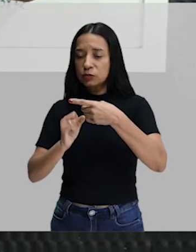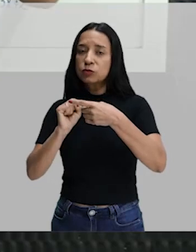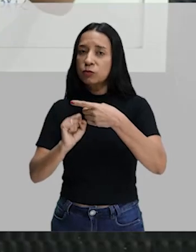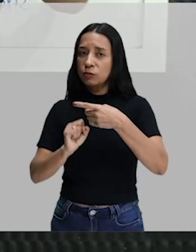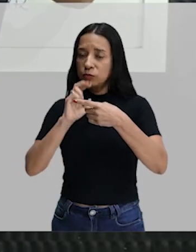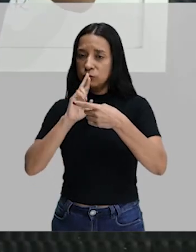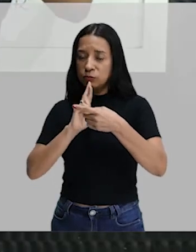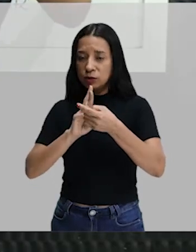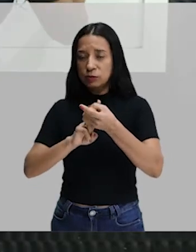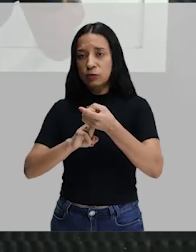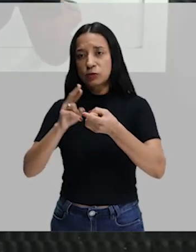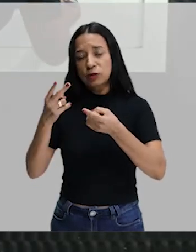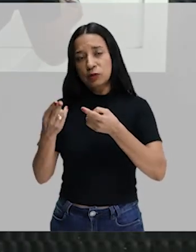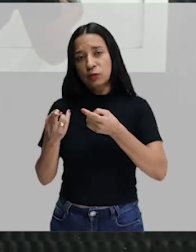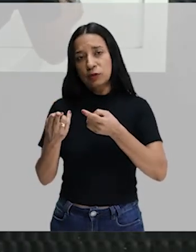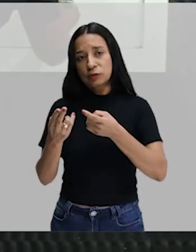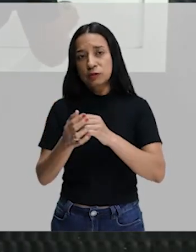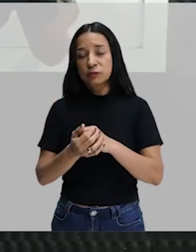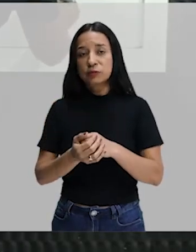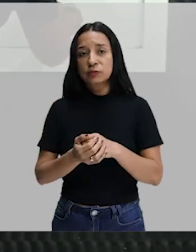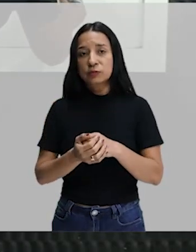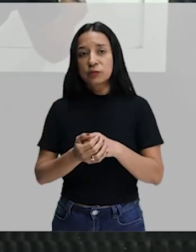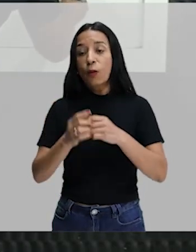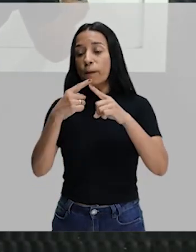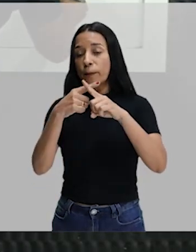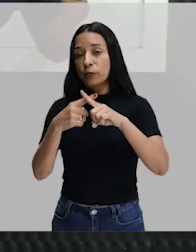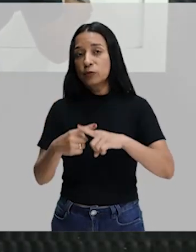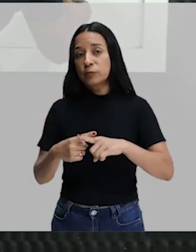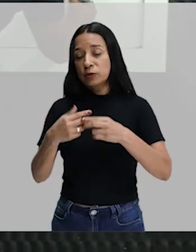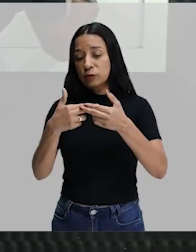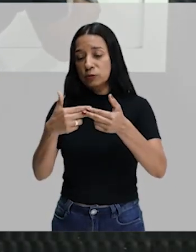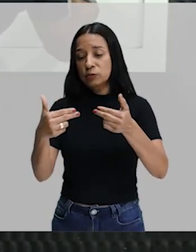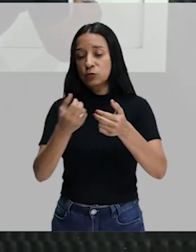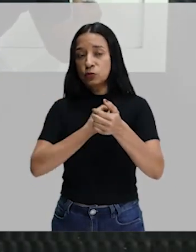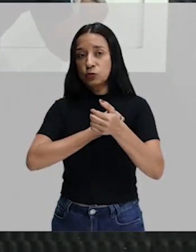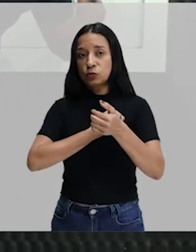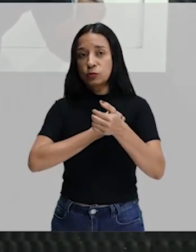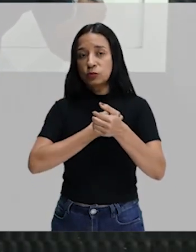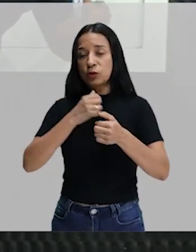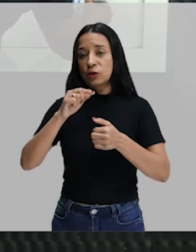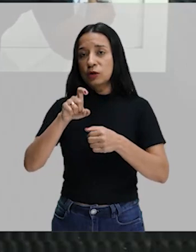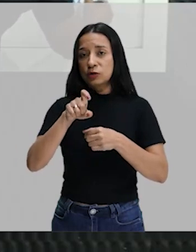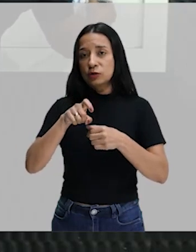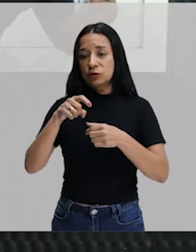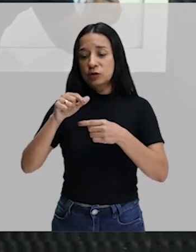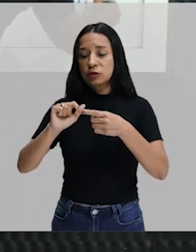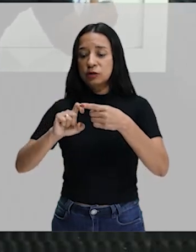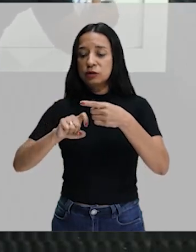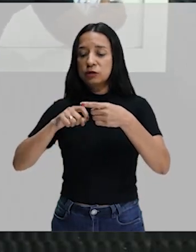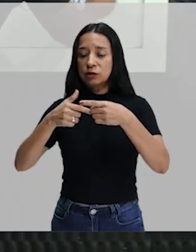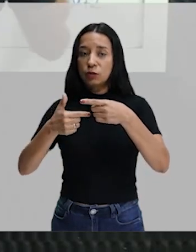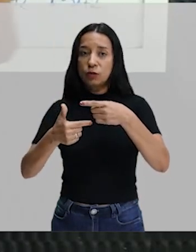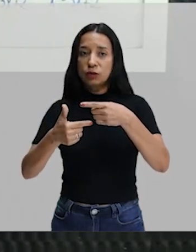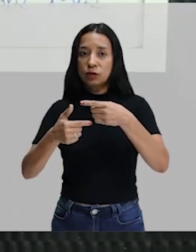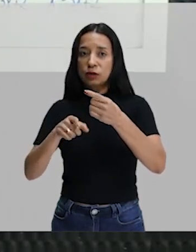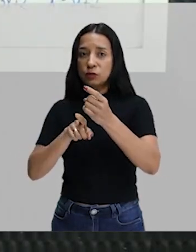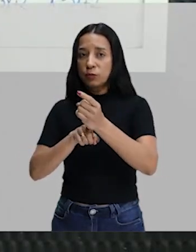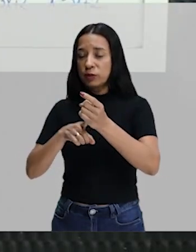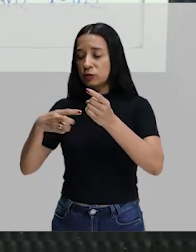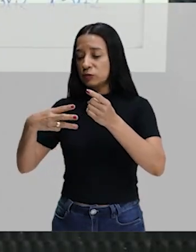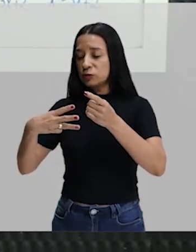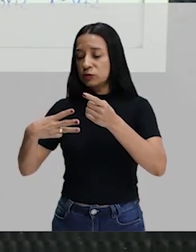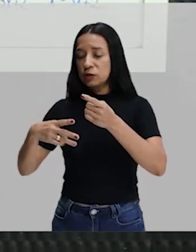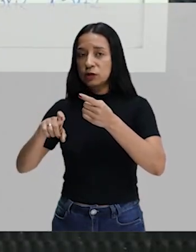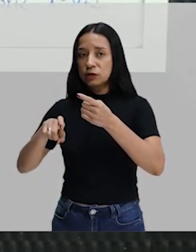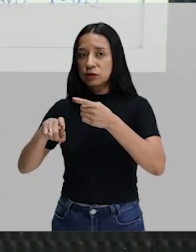Então, multiplicando esses elementos, você vai encontrar x ao quadrado menos 3x mais 2.